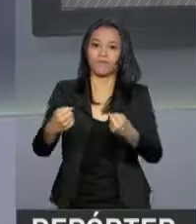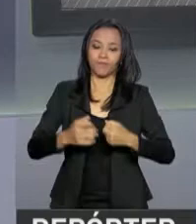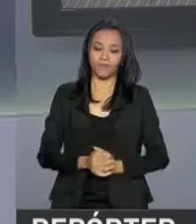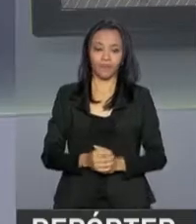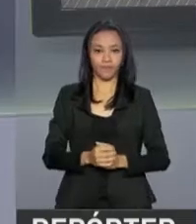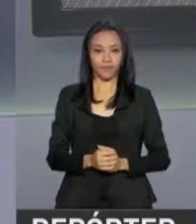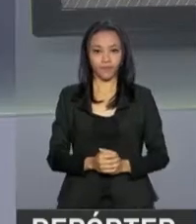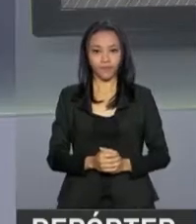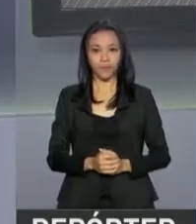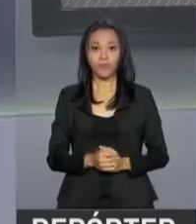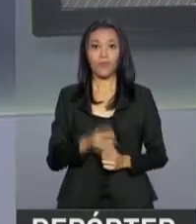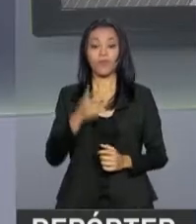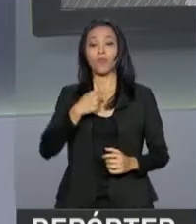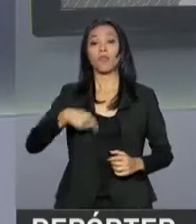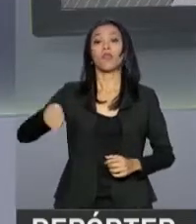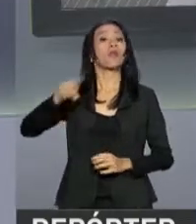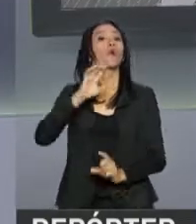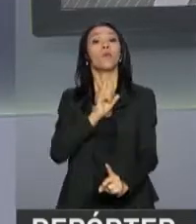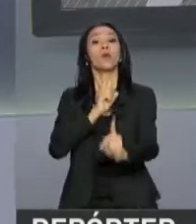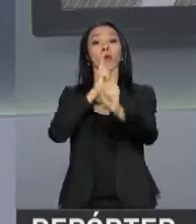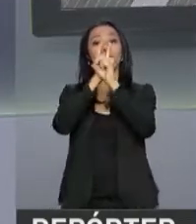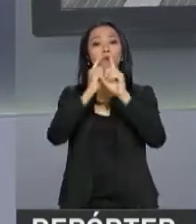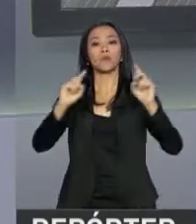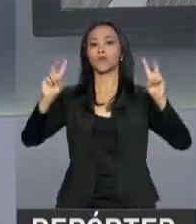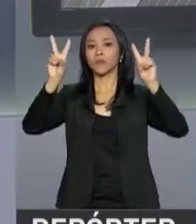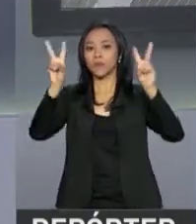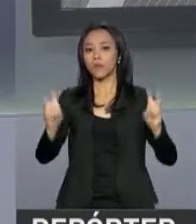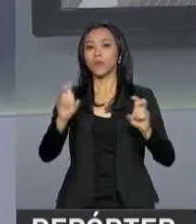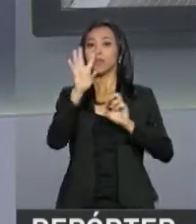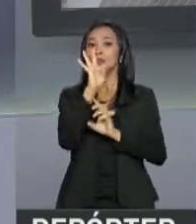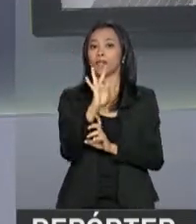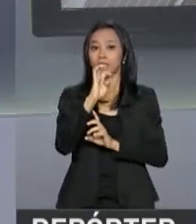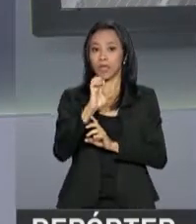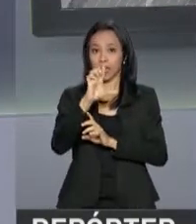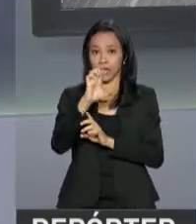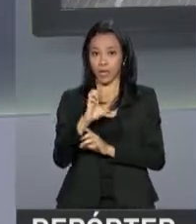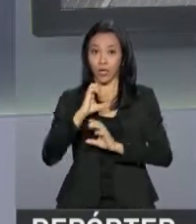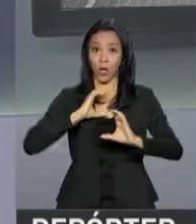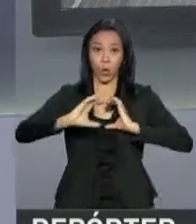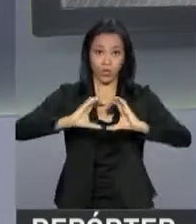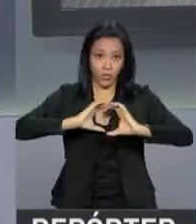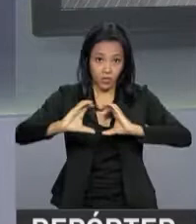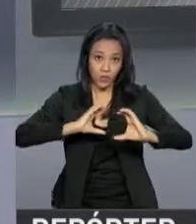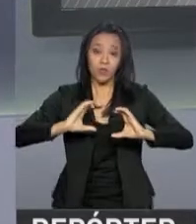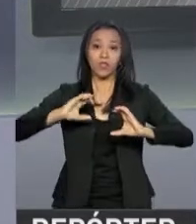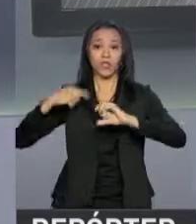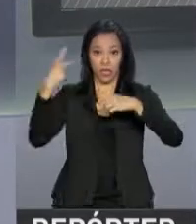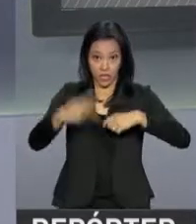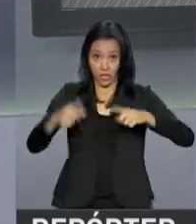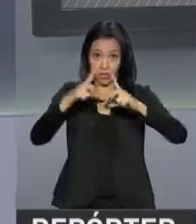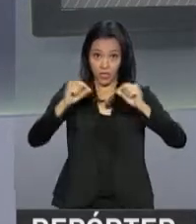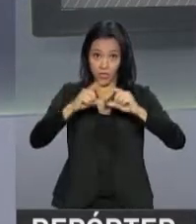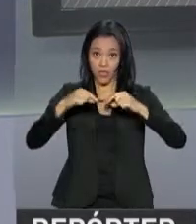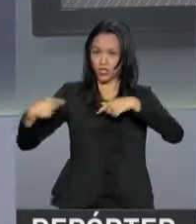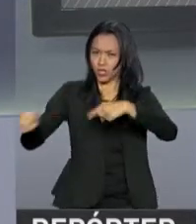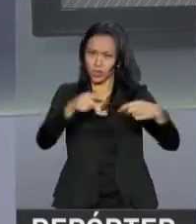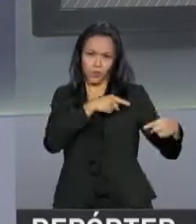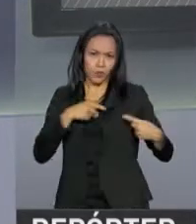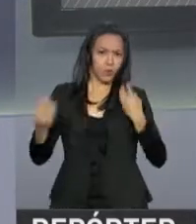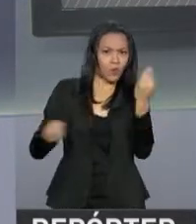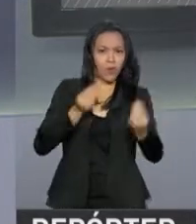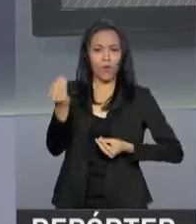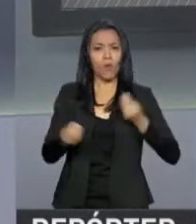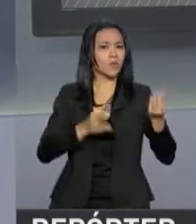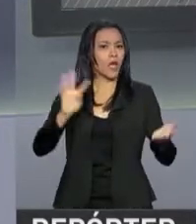o encontro sobre tela com telecomunicações em brasília discutir o futuro do setor ea transformação digital que o